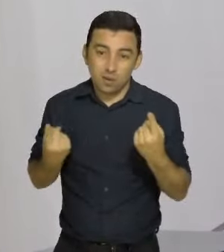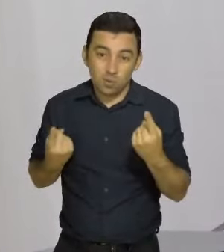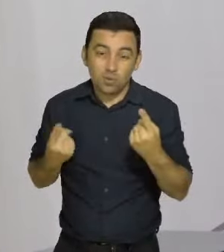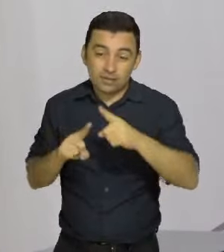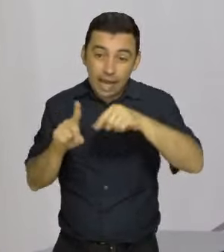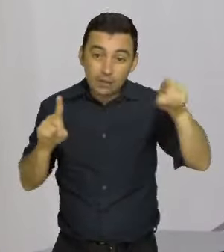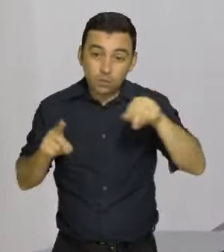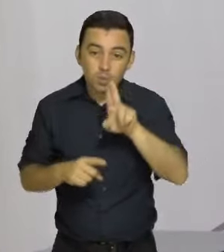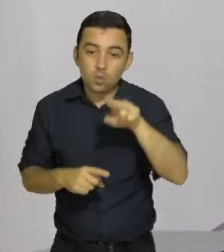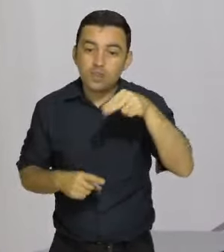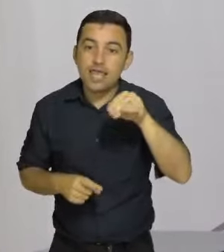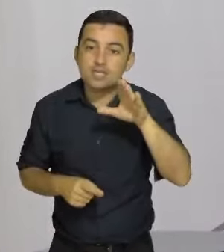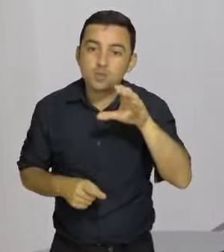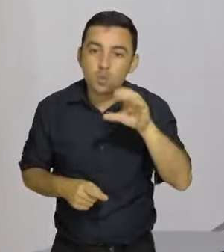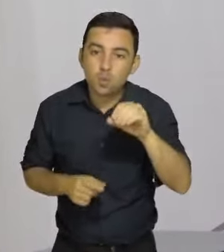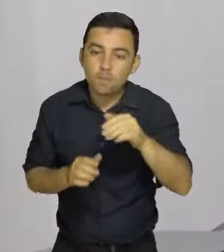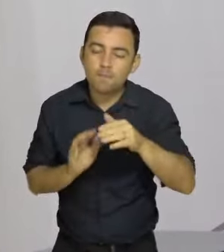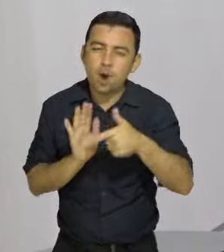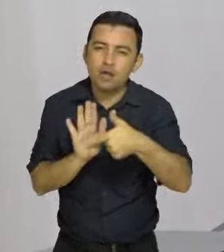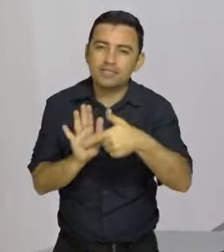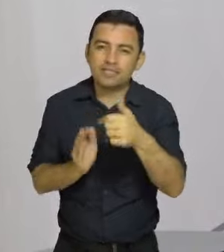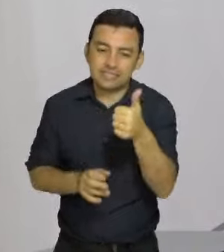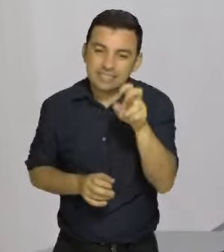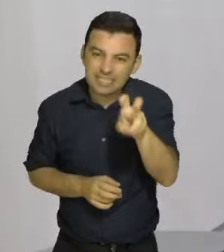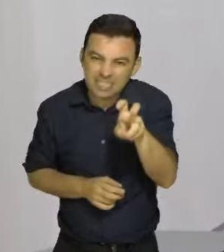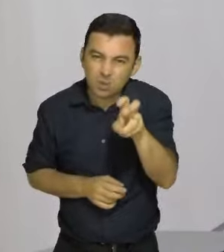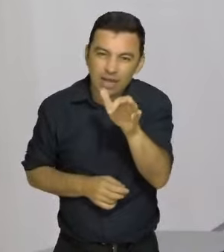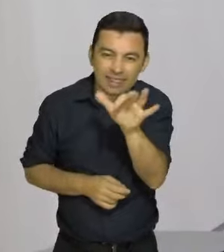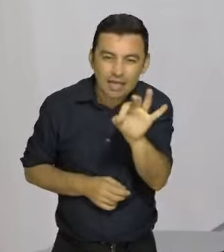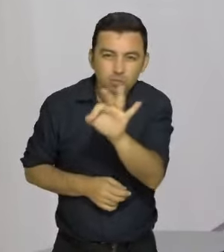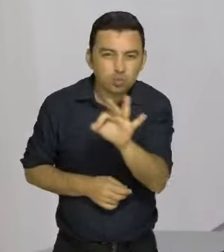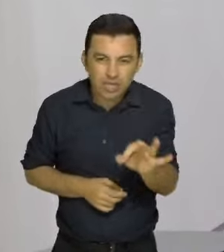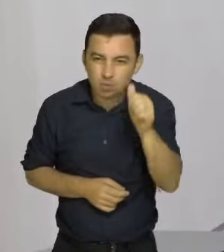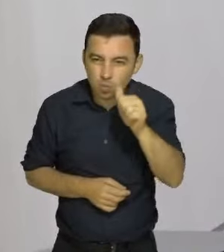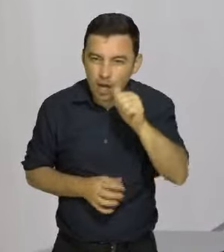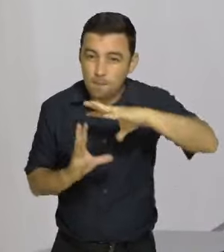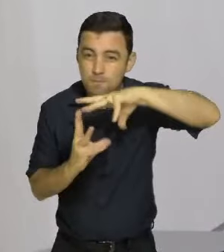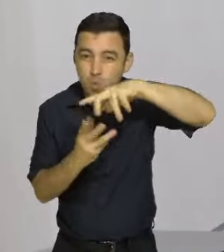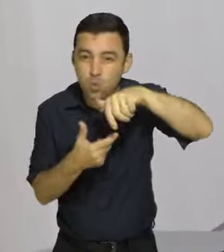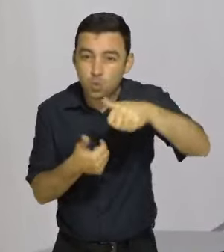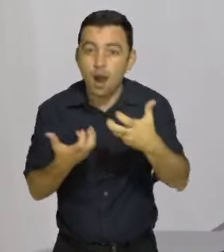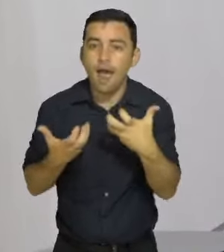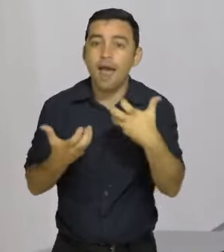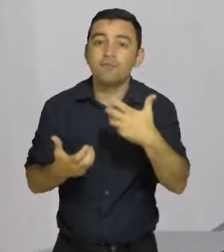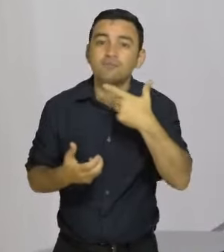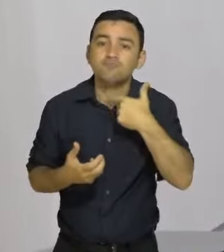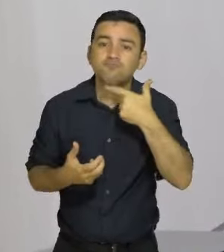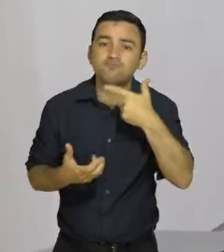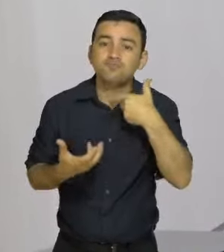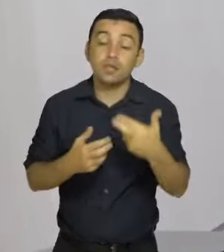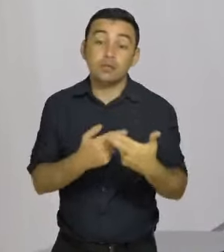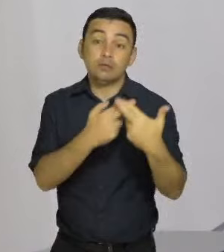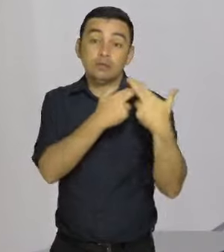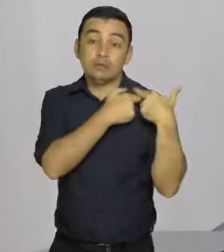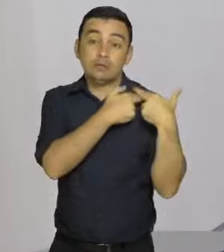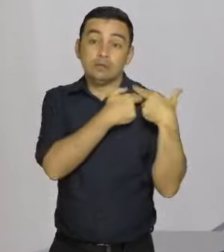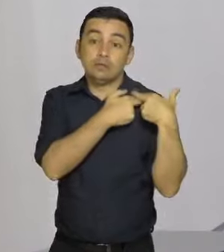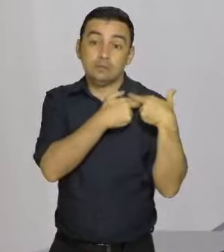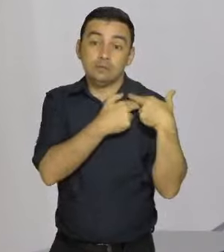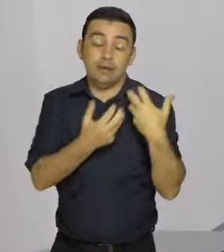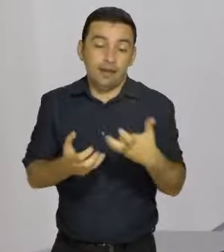apenas 5 a 10% das mulheres no mundo galgam funções de responsabilidade no campo